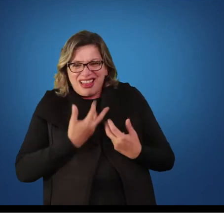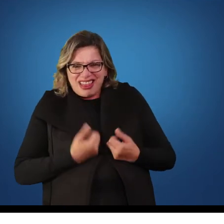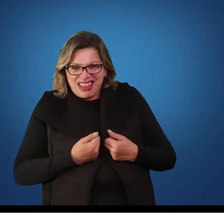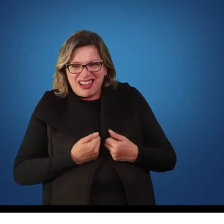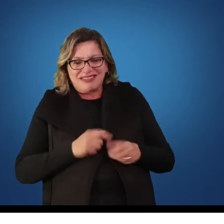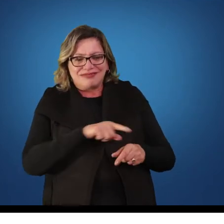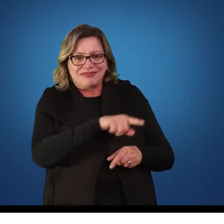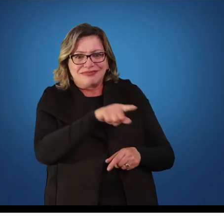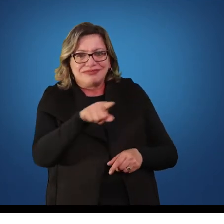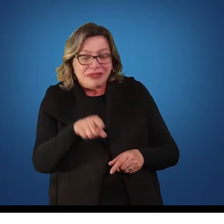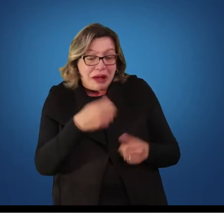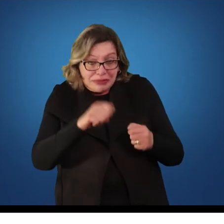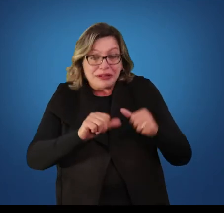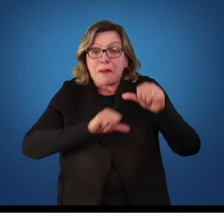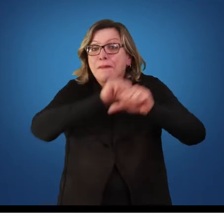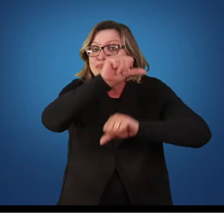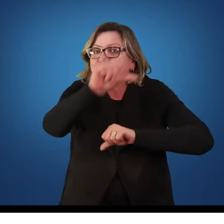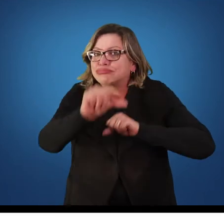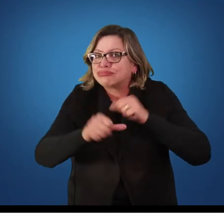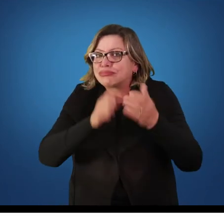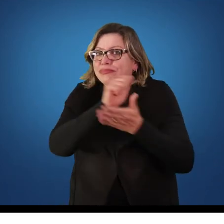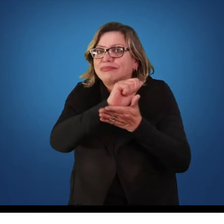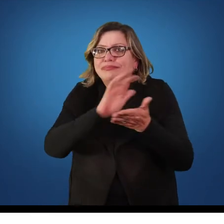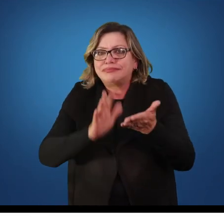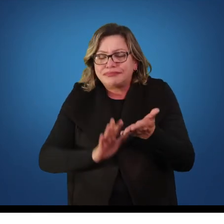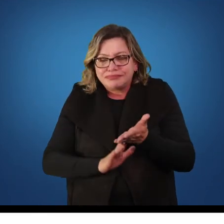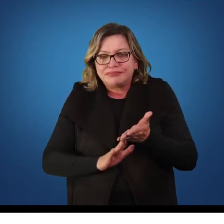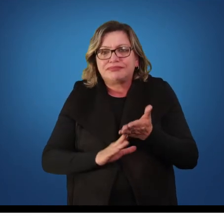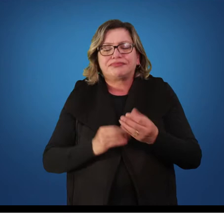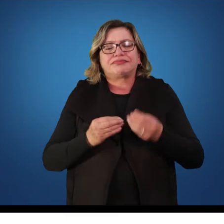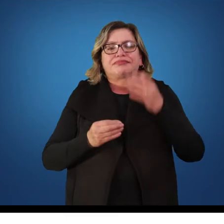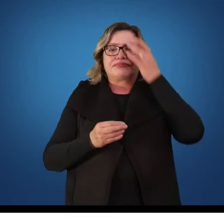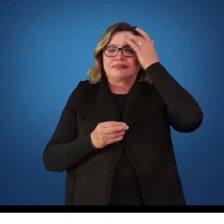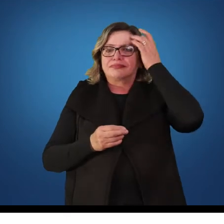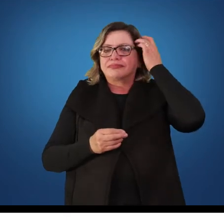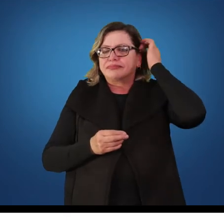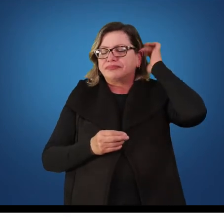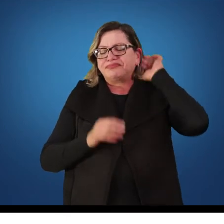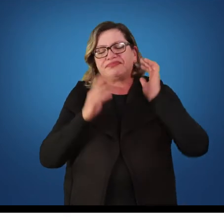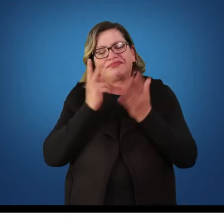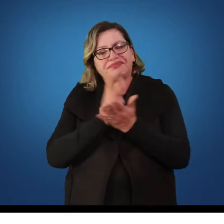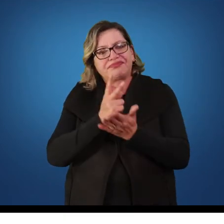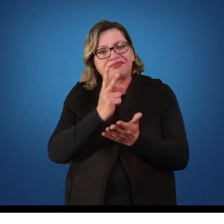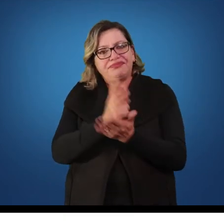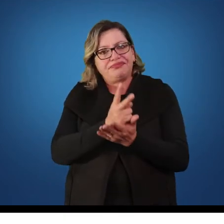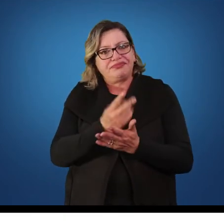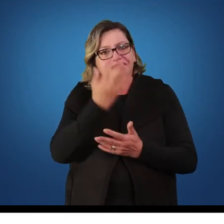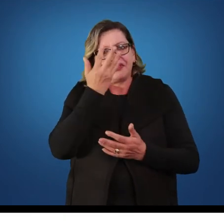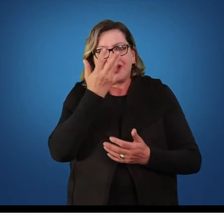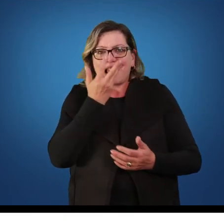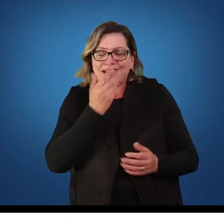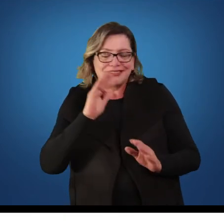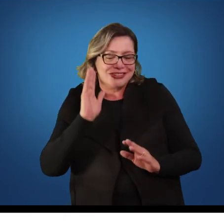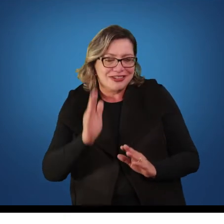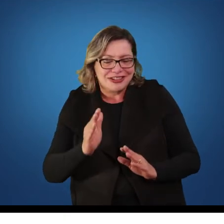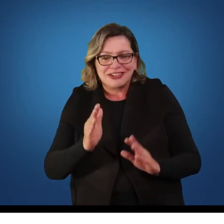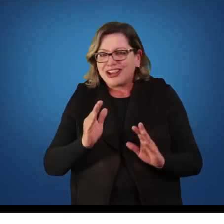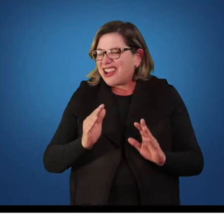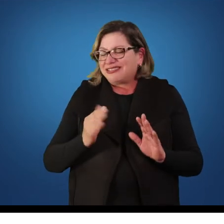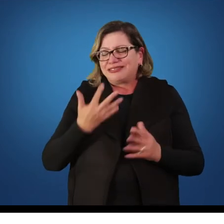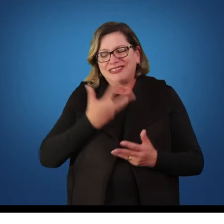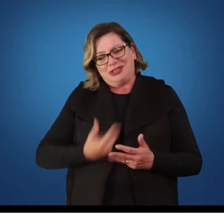que não se deve partir pra outra né ou seja a criança atingiu o ápice do lúdico